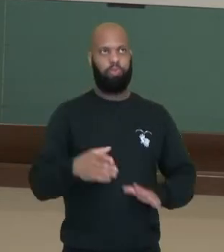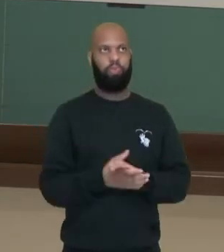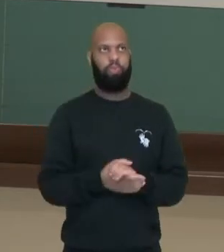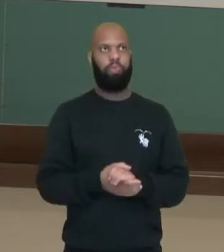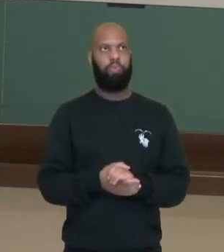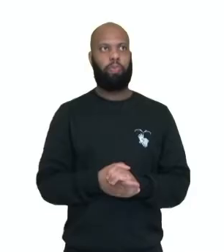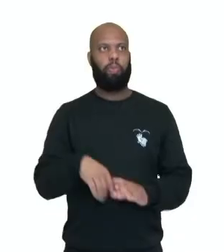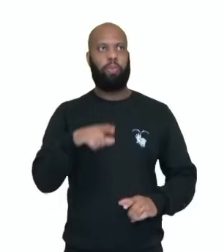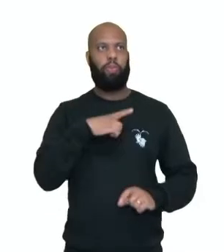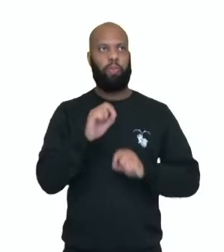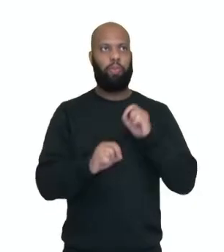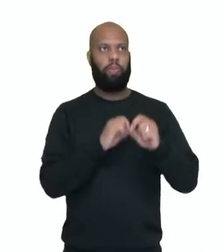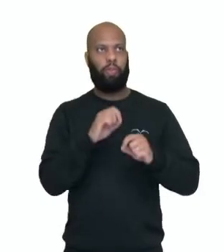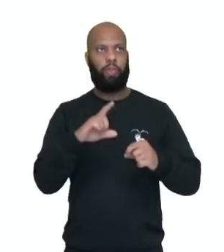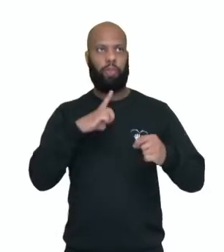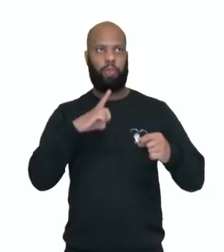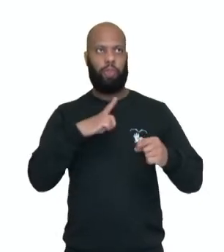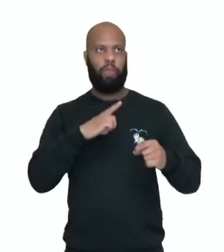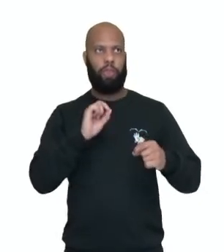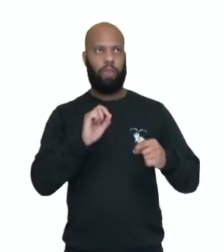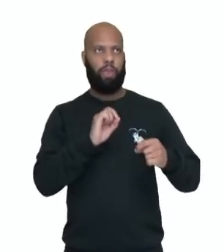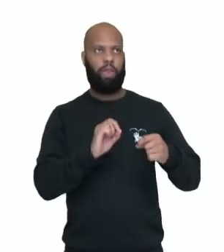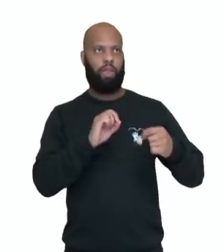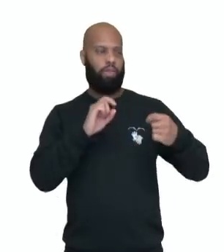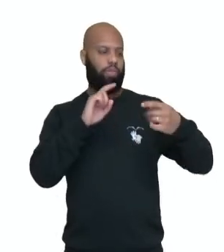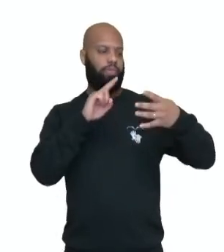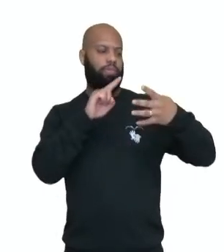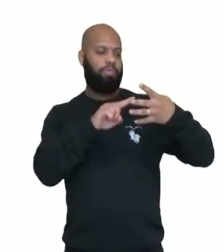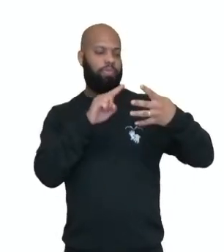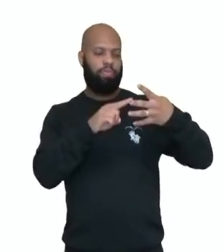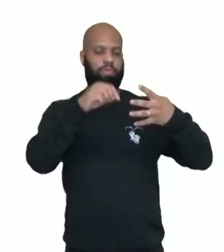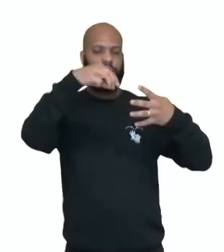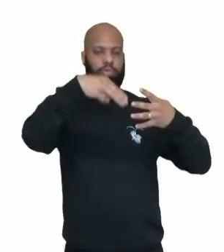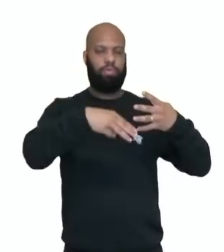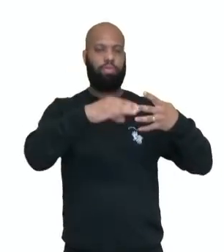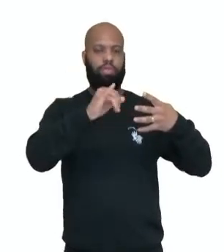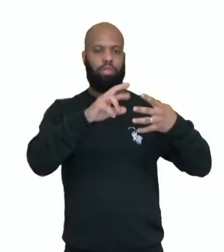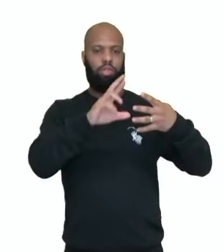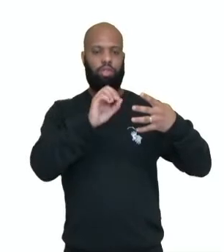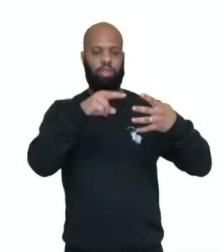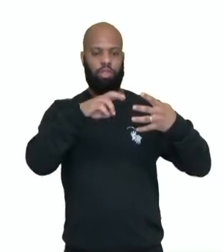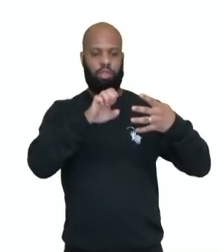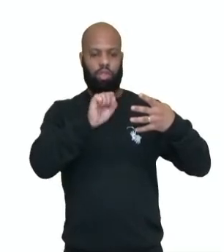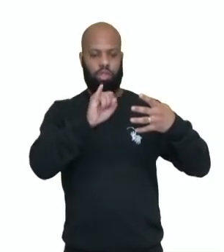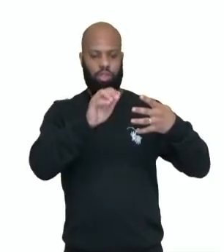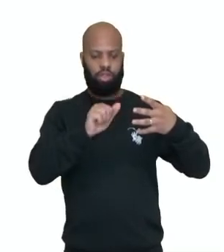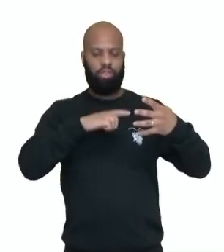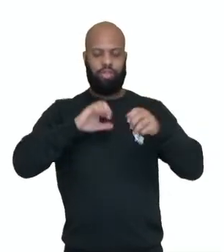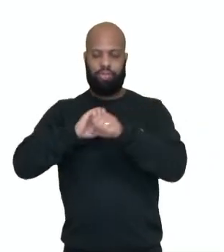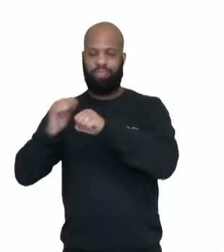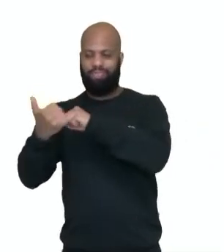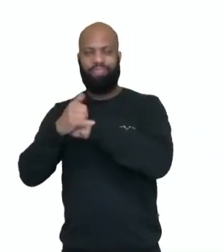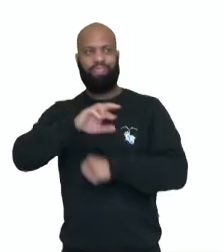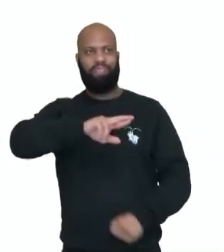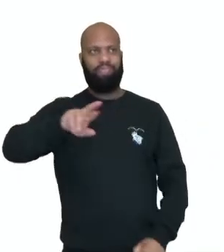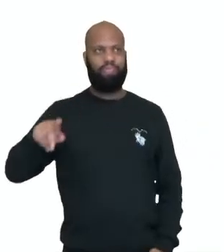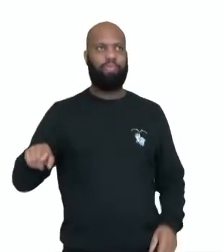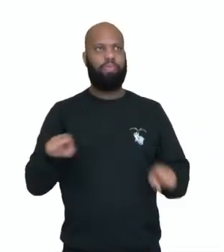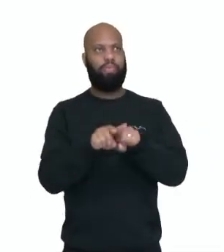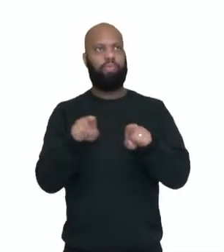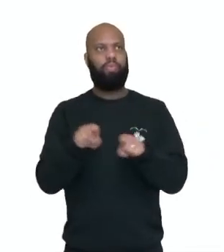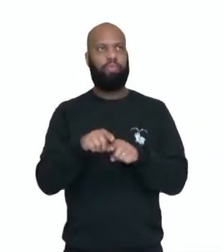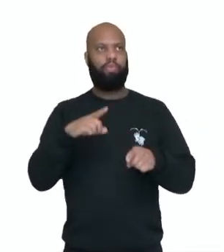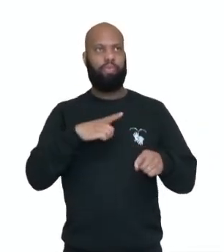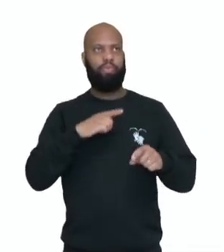A Micronésia, que é uma região composta por várias ilhas, né? Nós temos a Polinésia, que